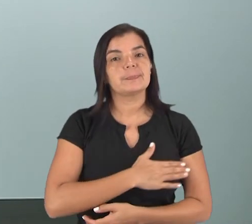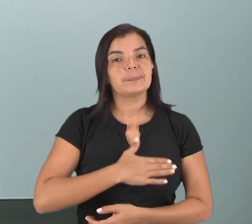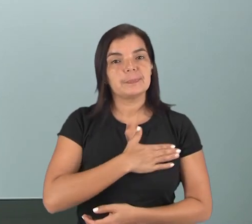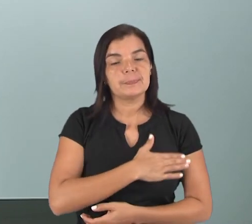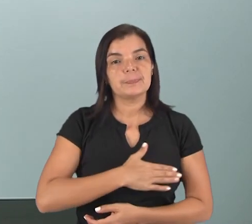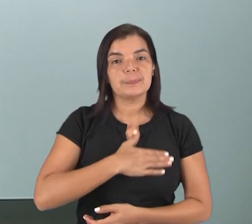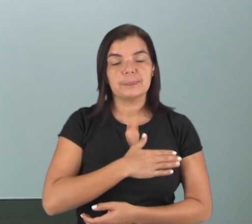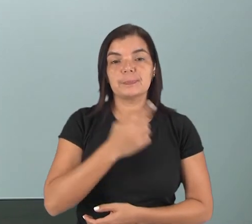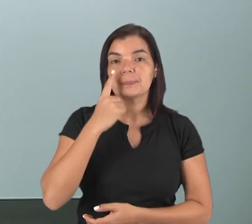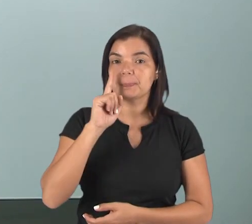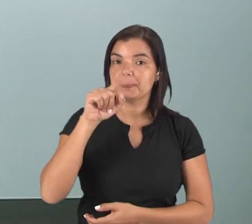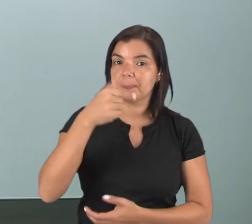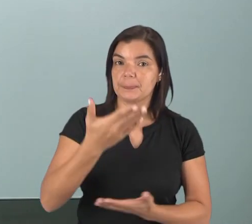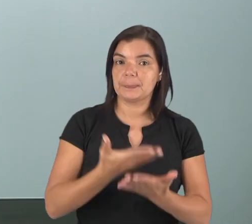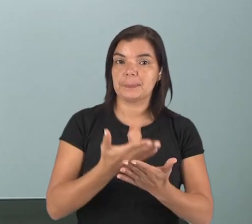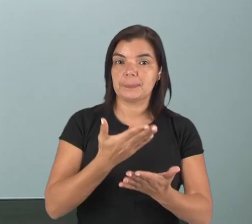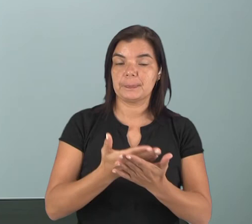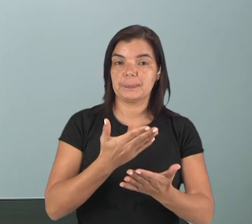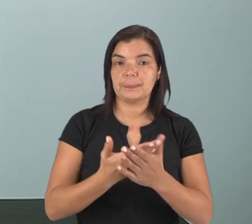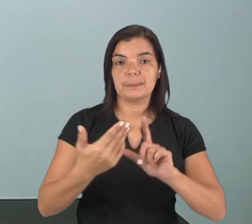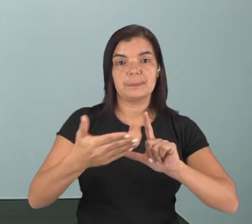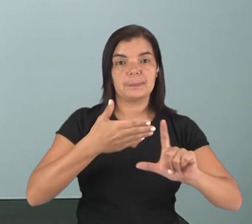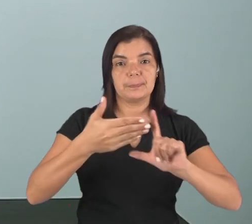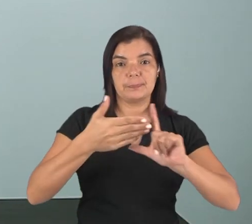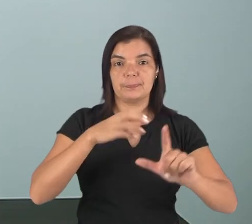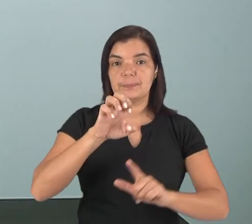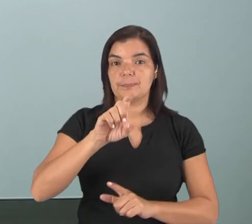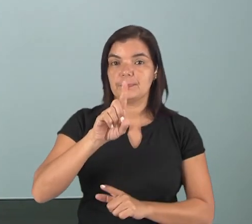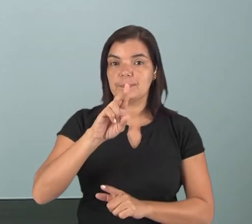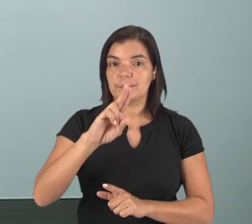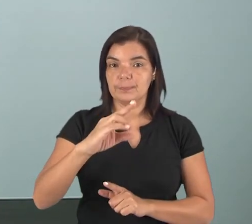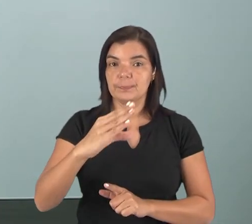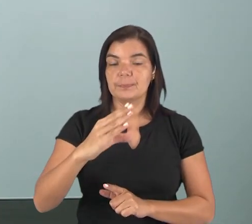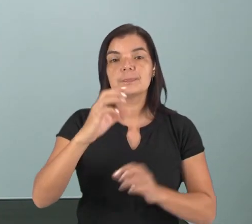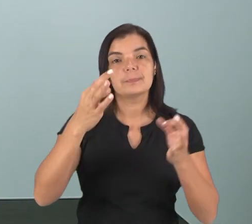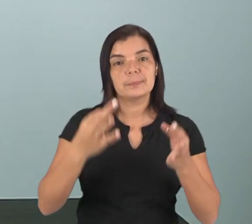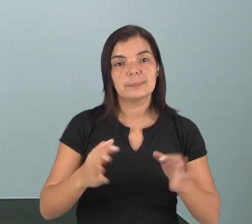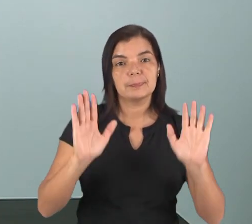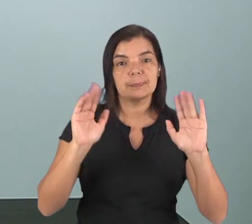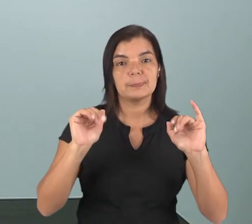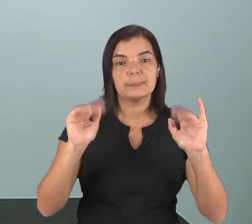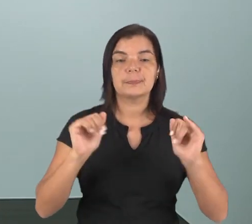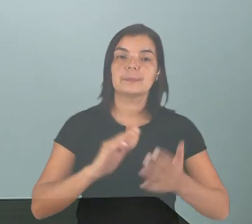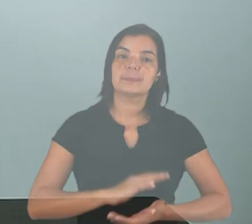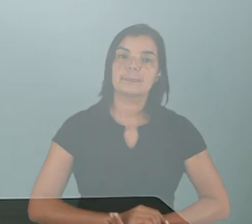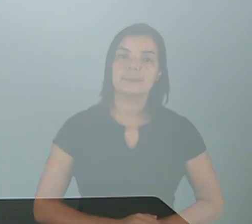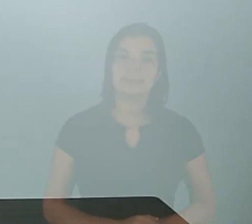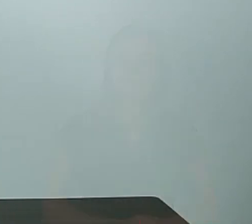gostado. Nos vemos na próxima. E acessem a nossa plataforma Eduque, certo? Tchau, tchau.